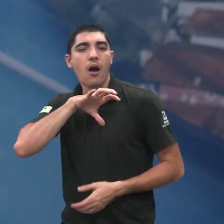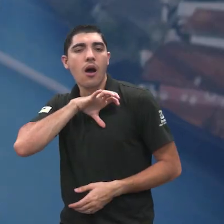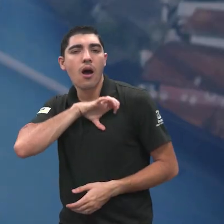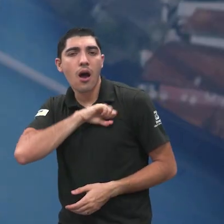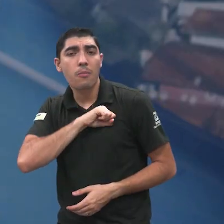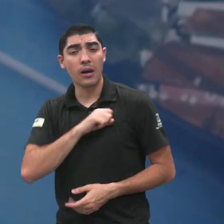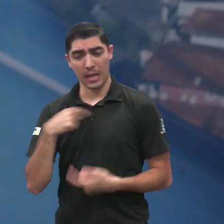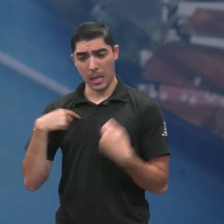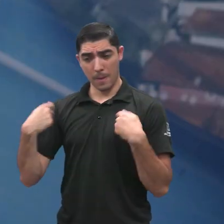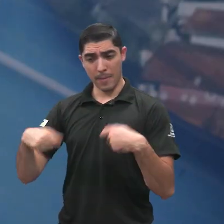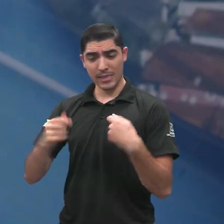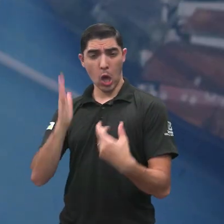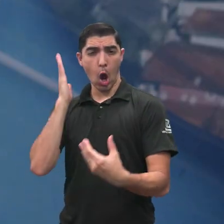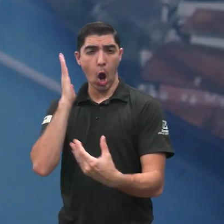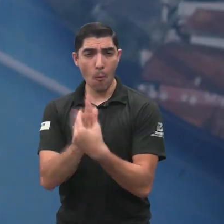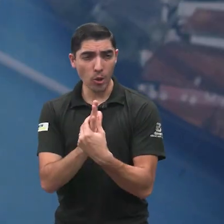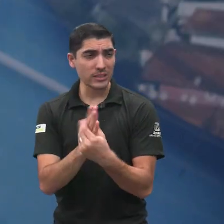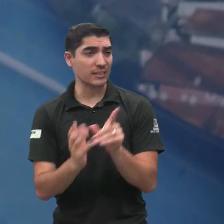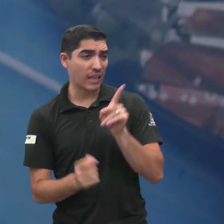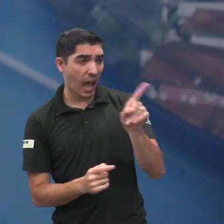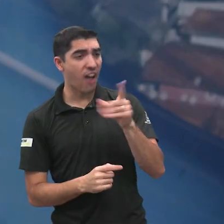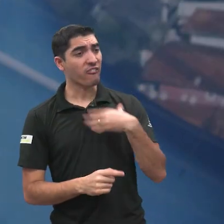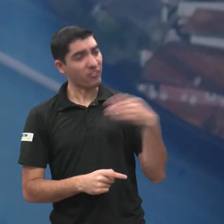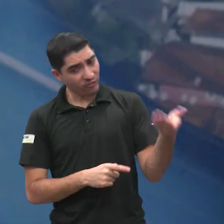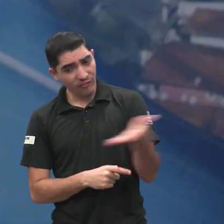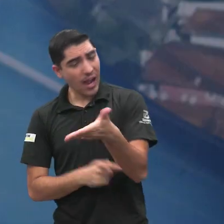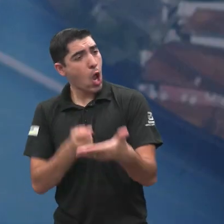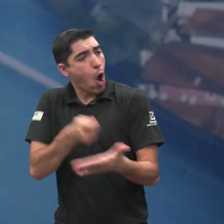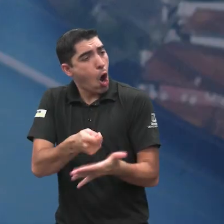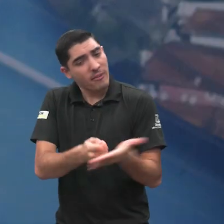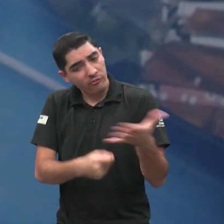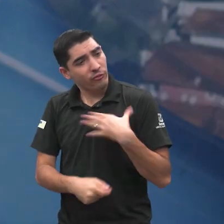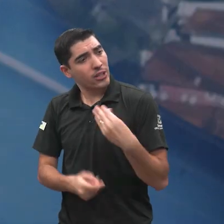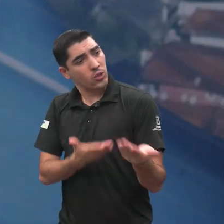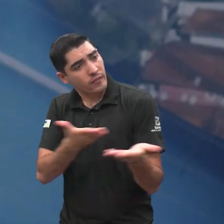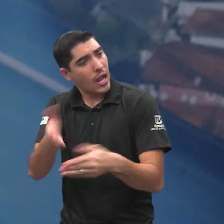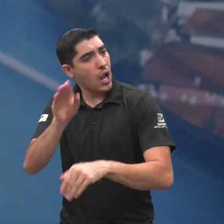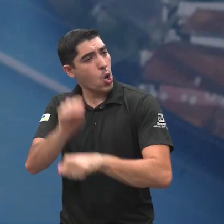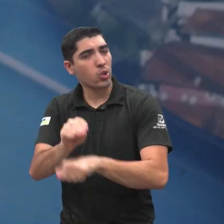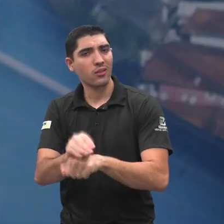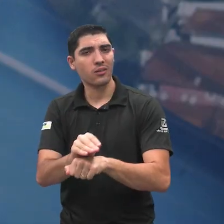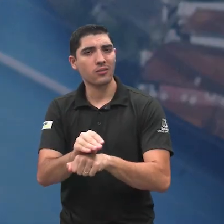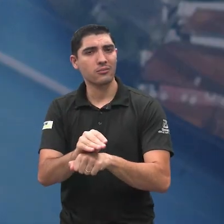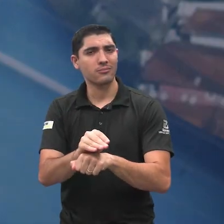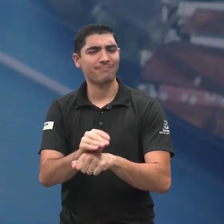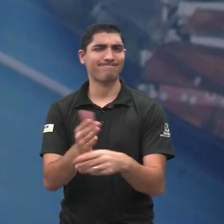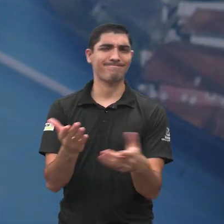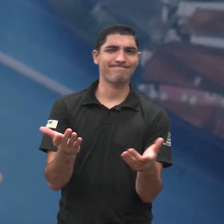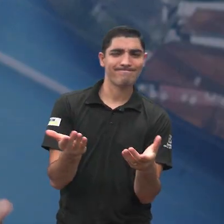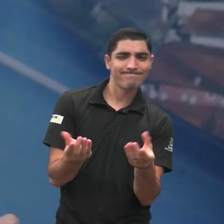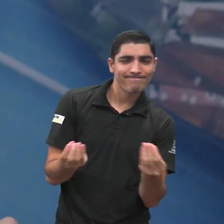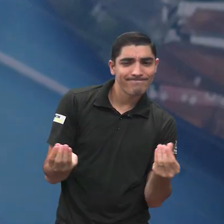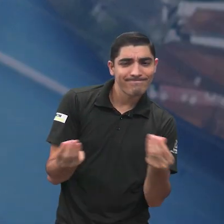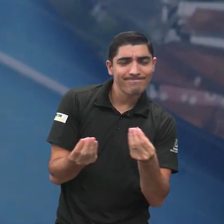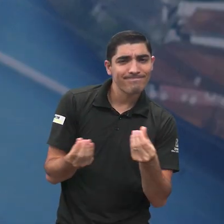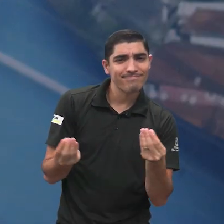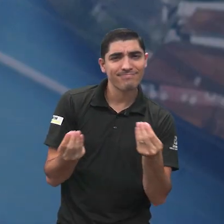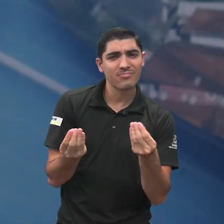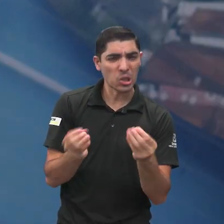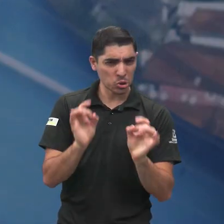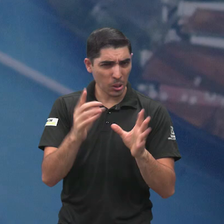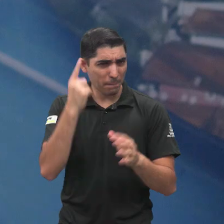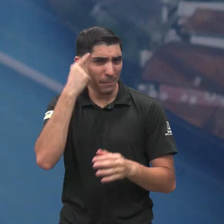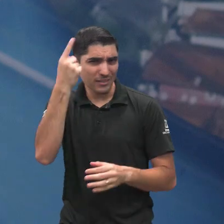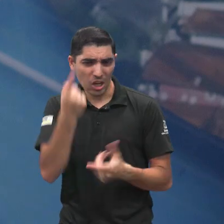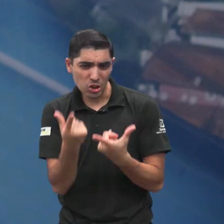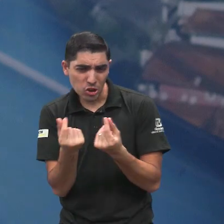obrigar um cara a ver o filho dele, sabe? Então, assim, até onde vai isso? Não é uma questão de pensão. Se